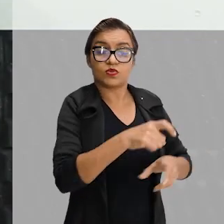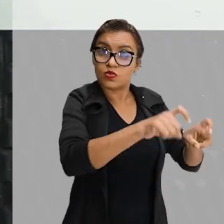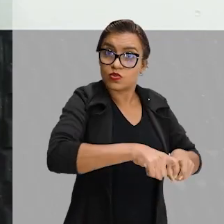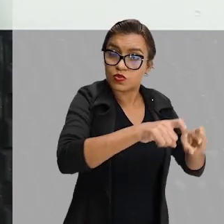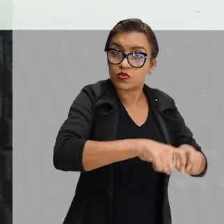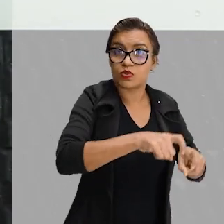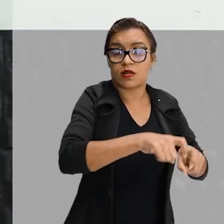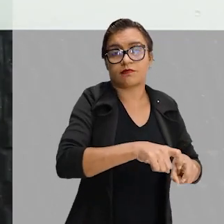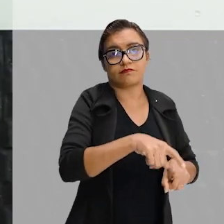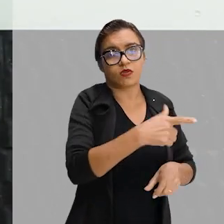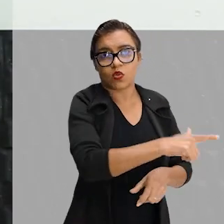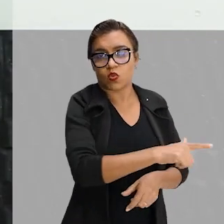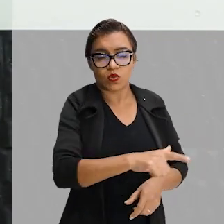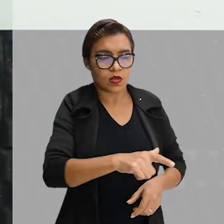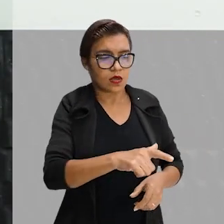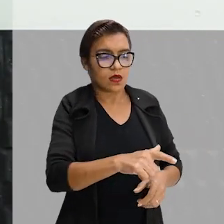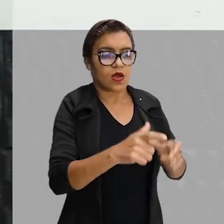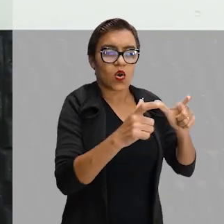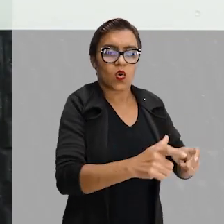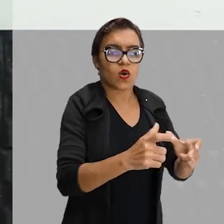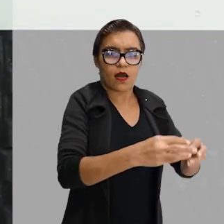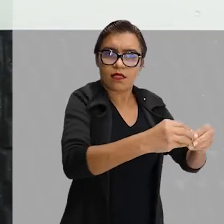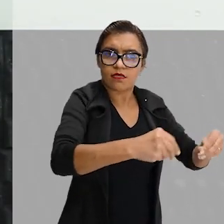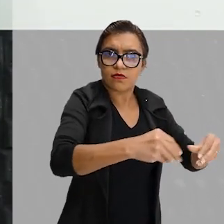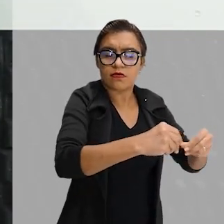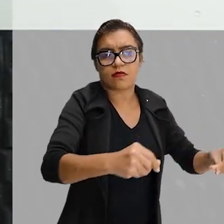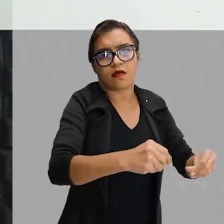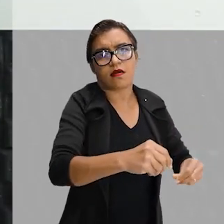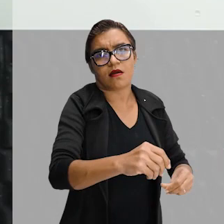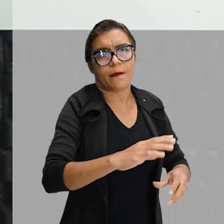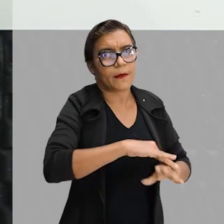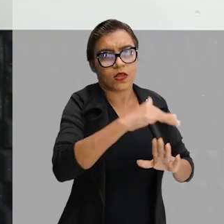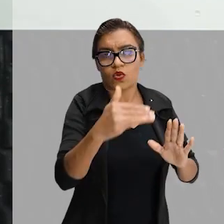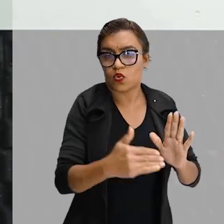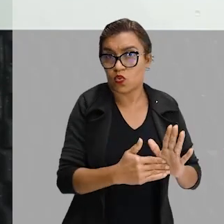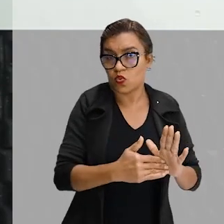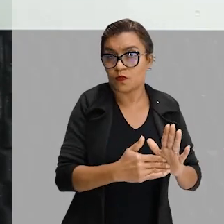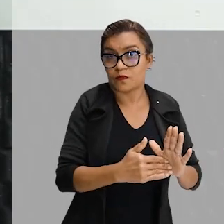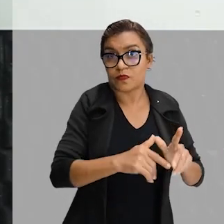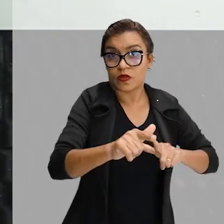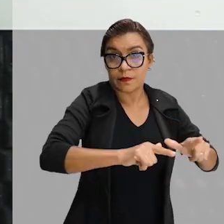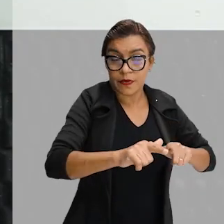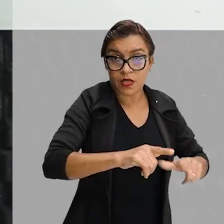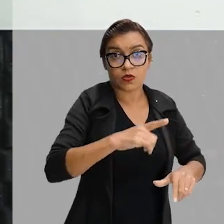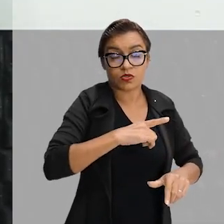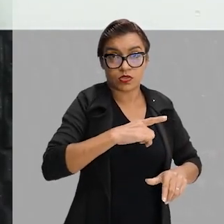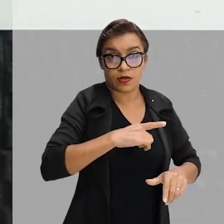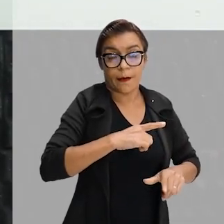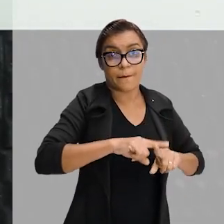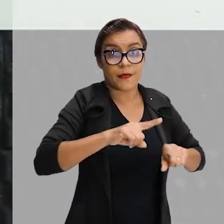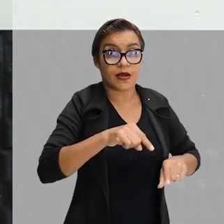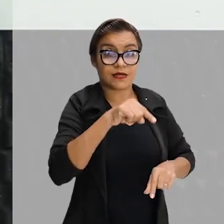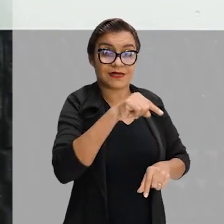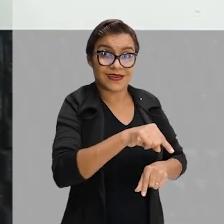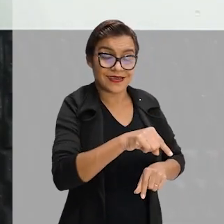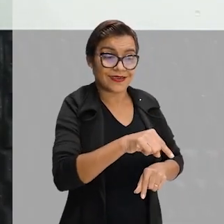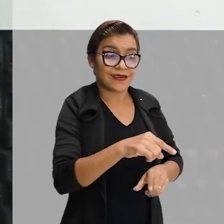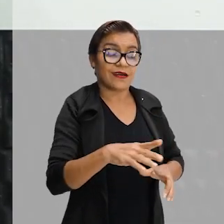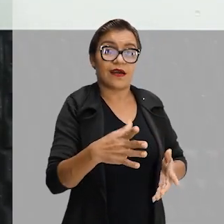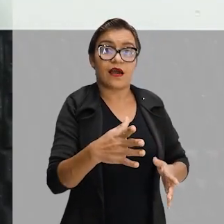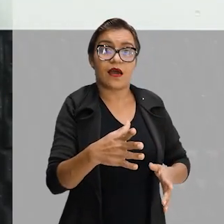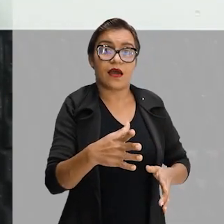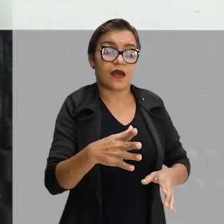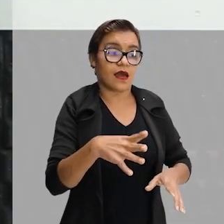latifundiários, não havia terra para todos, então havia emprego. Na hora que este emprego do campo é tomado